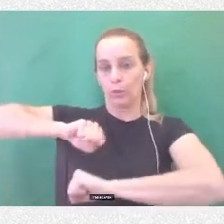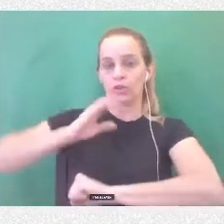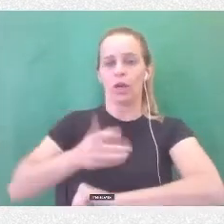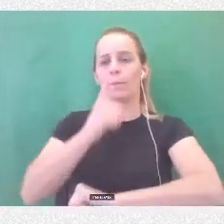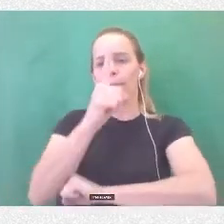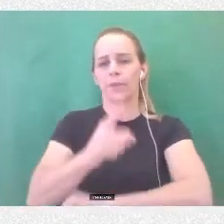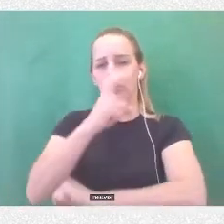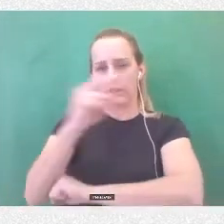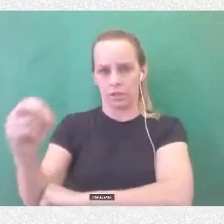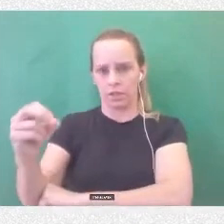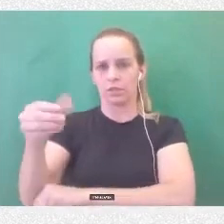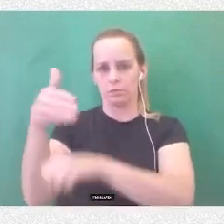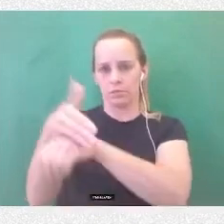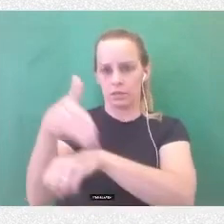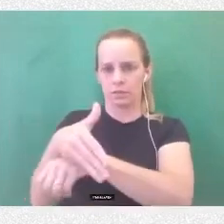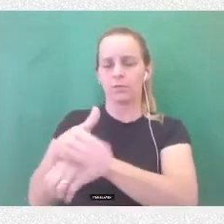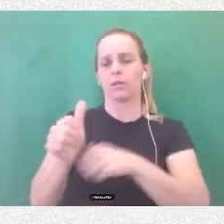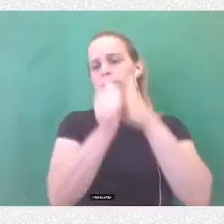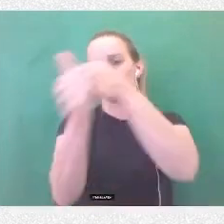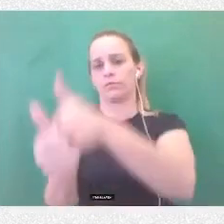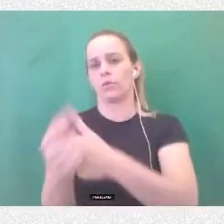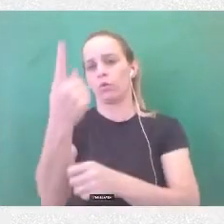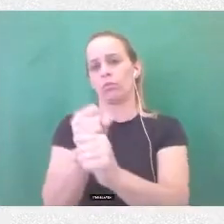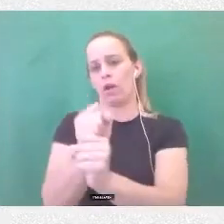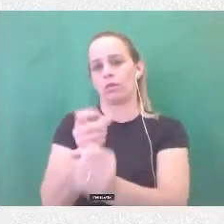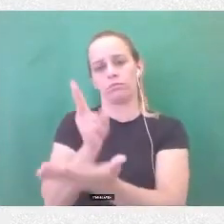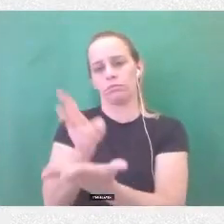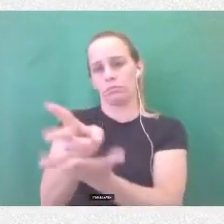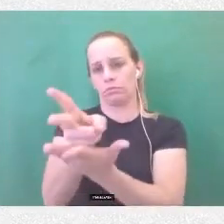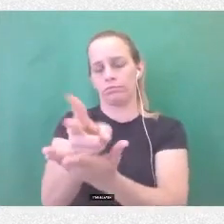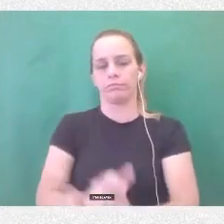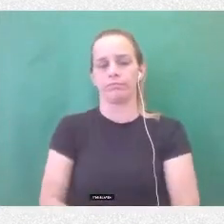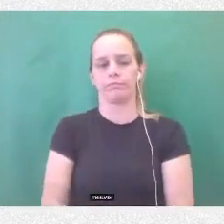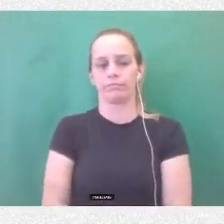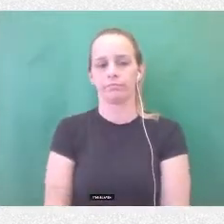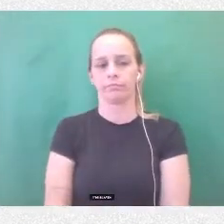1.500 participantes que serão seguidos aí por 12 meses.